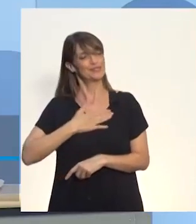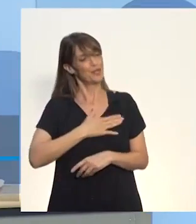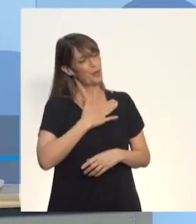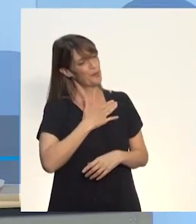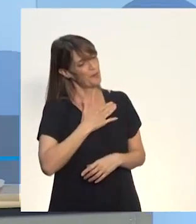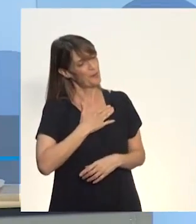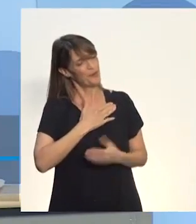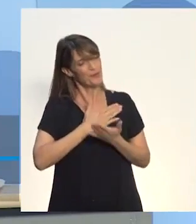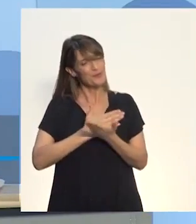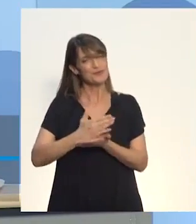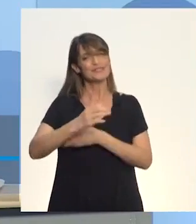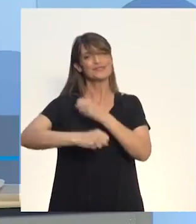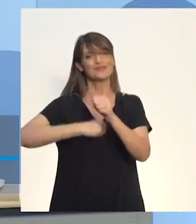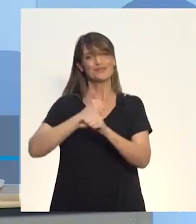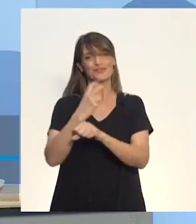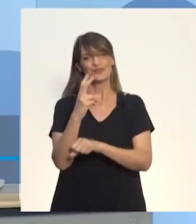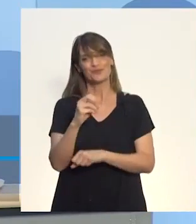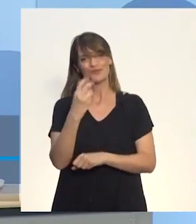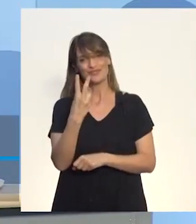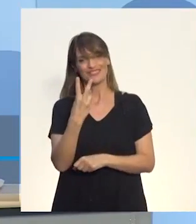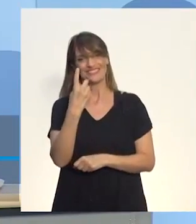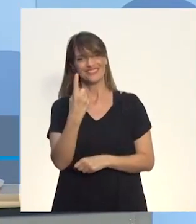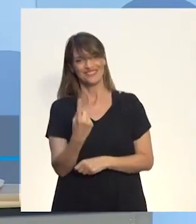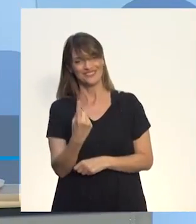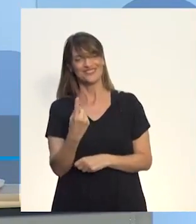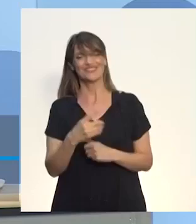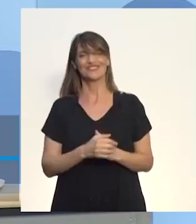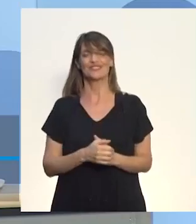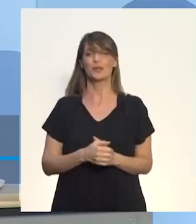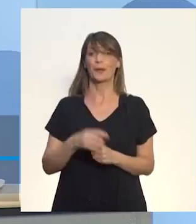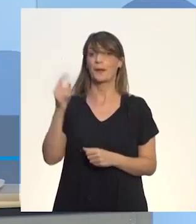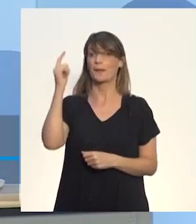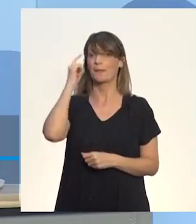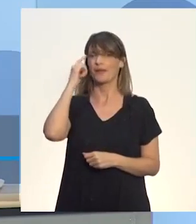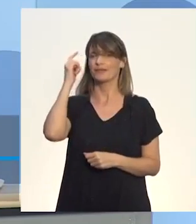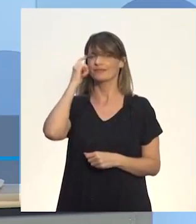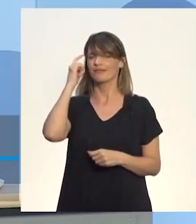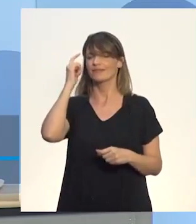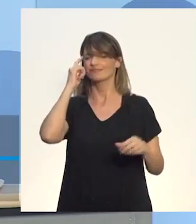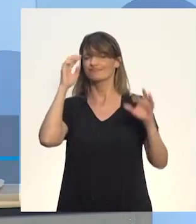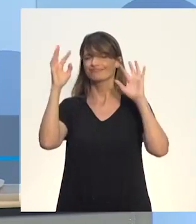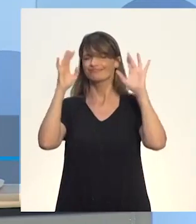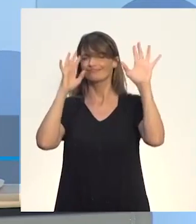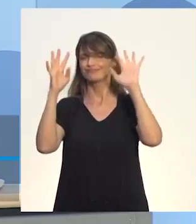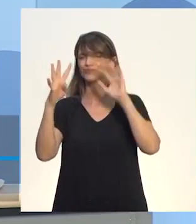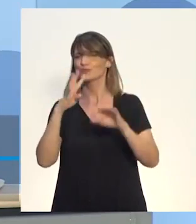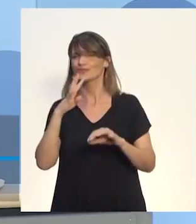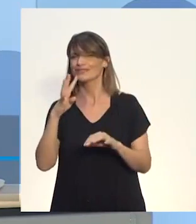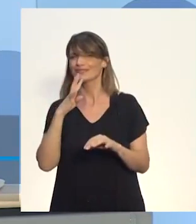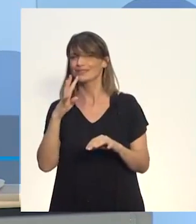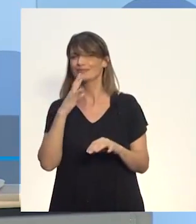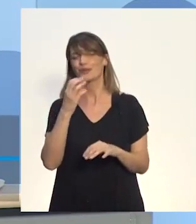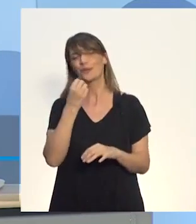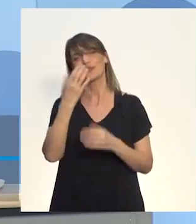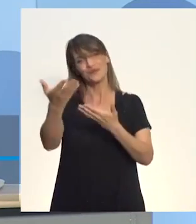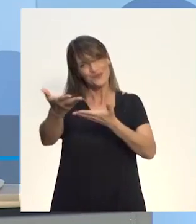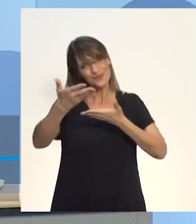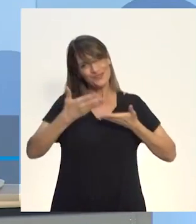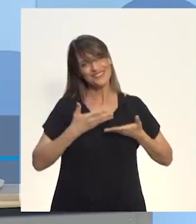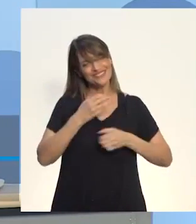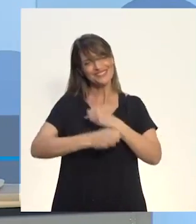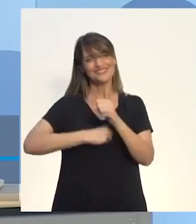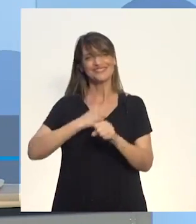ano de 2021, não é, Mafê? Juntos. Pensando aqui a construção do conhecimento, sejam todos bem-vindos ao ano